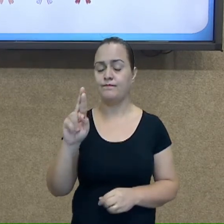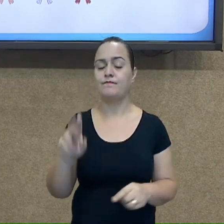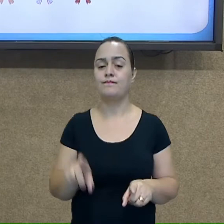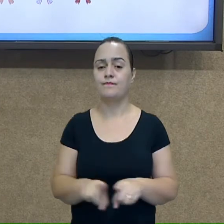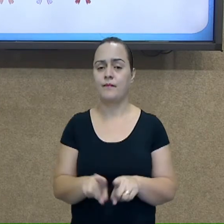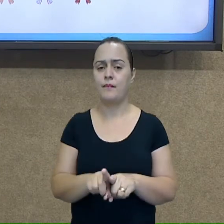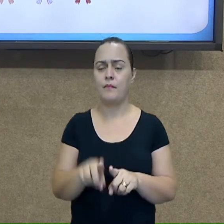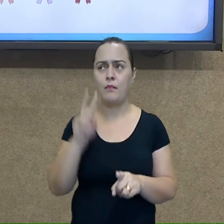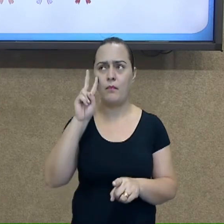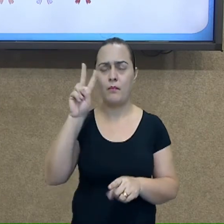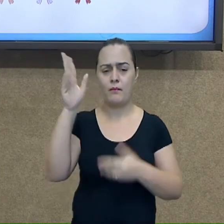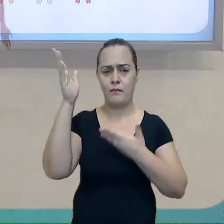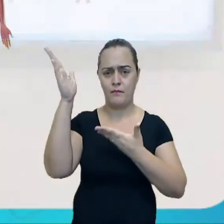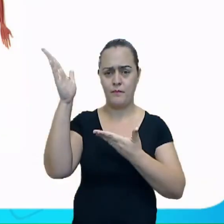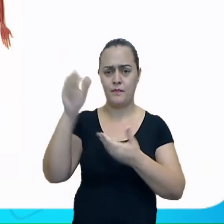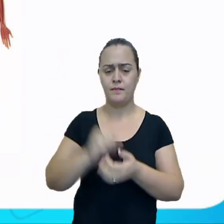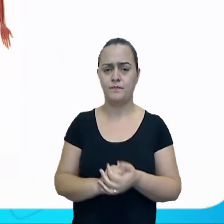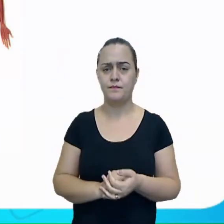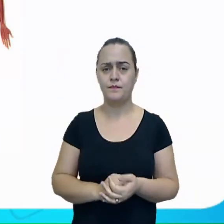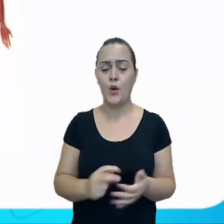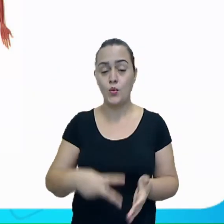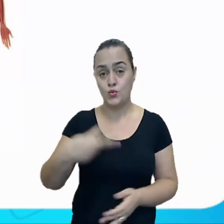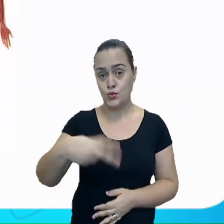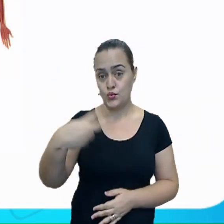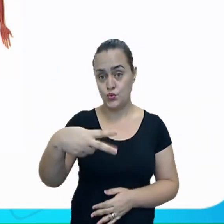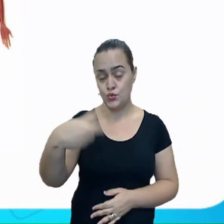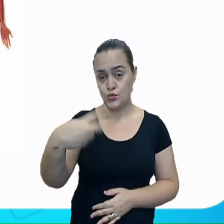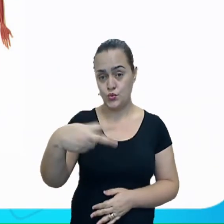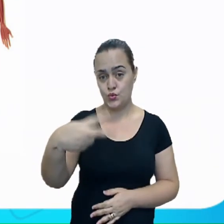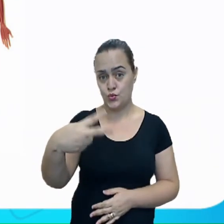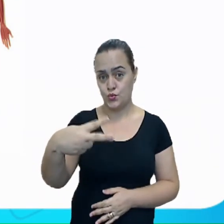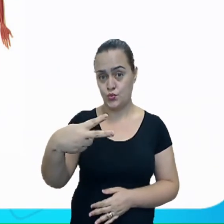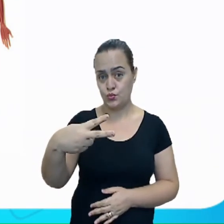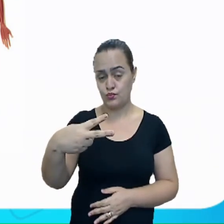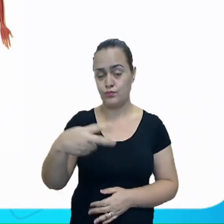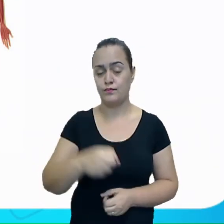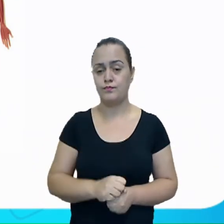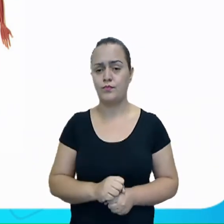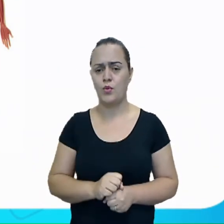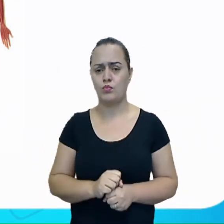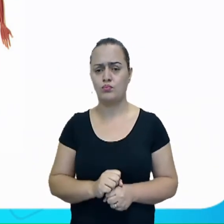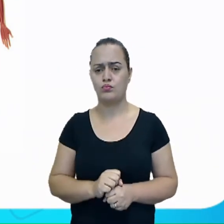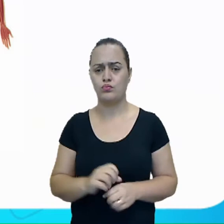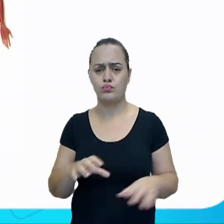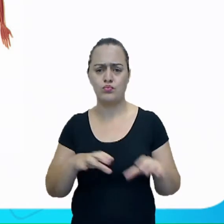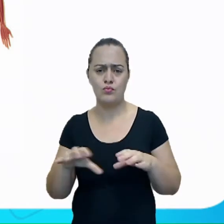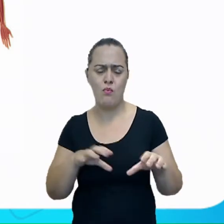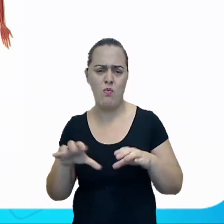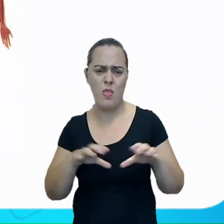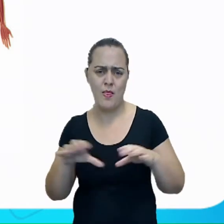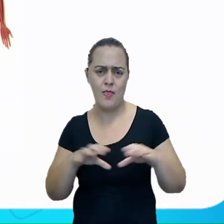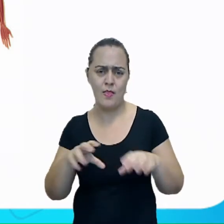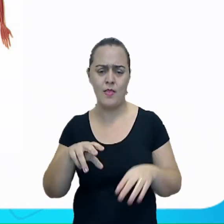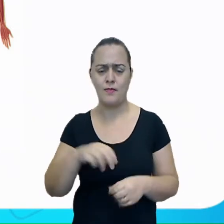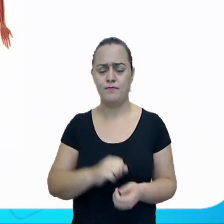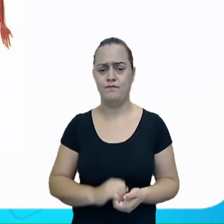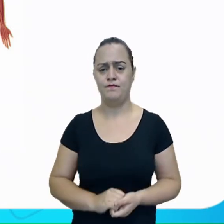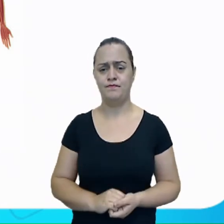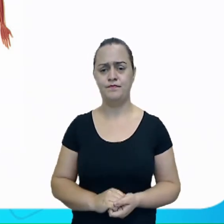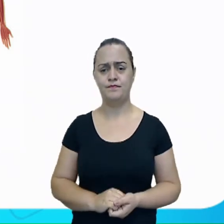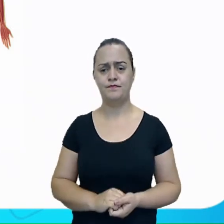cardiovascular. Aqui nós temos o sistema nervoso. Em seguida, nós temos